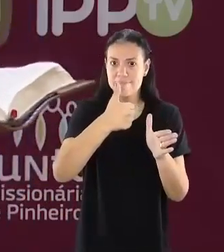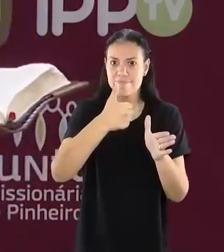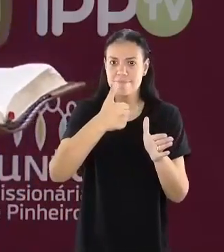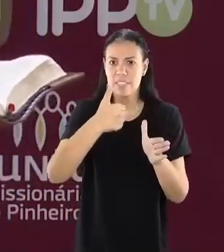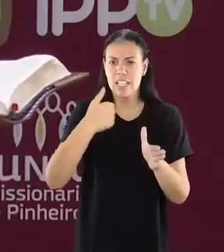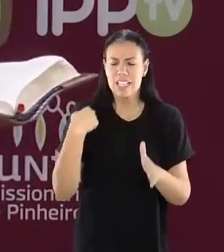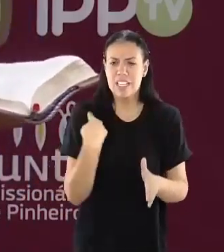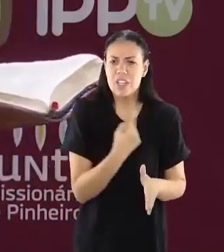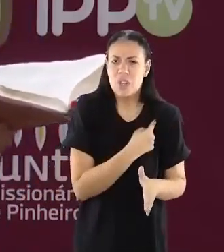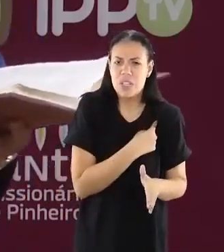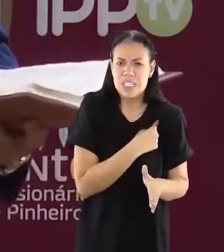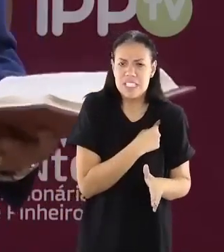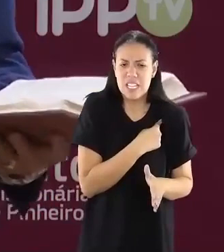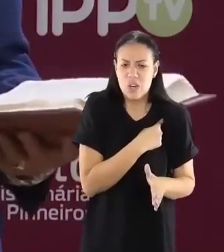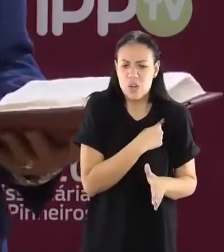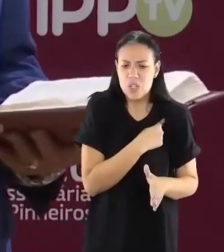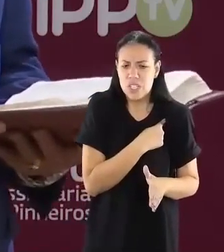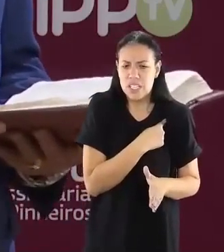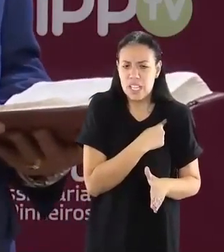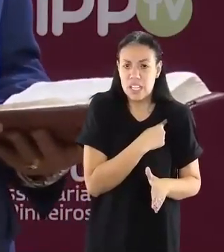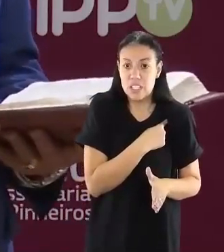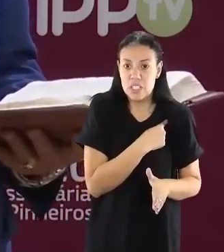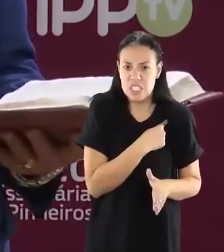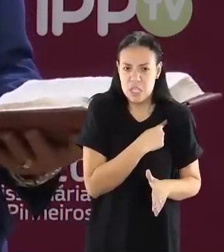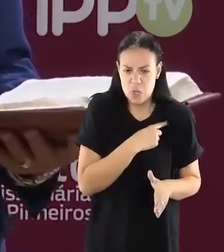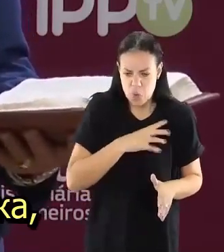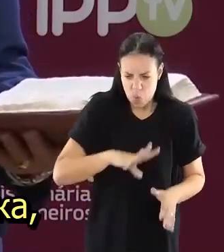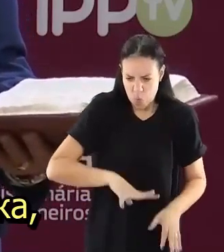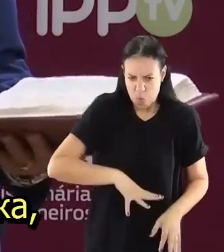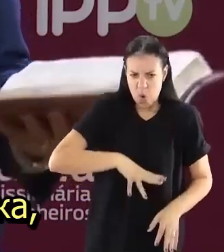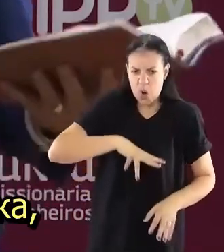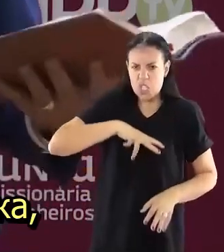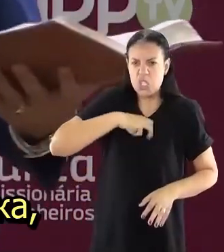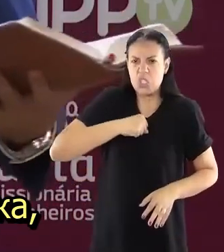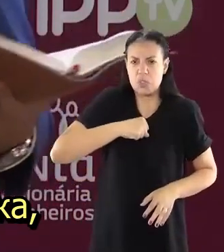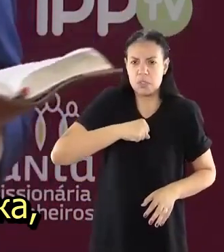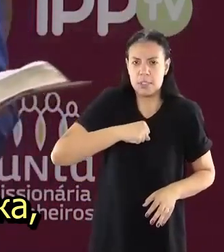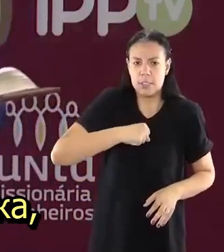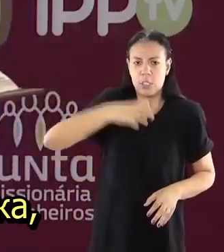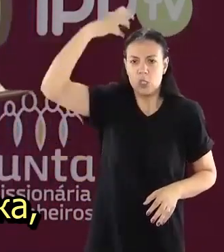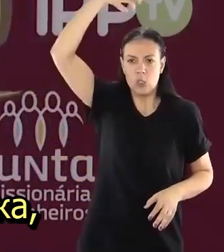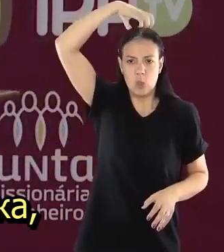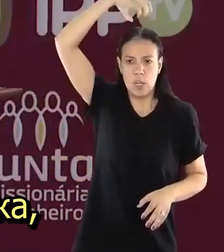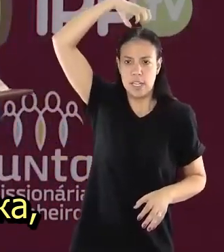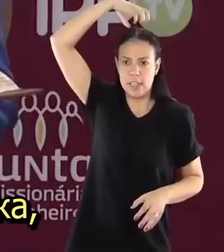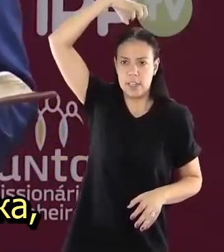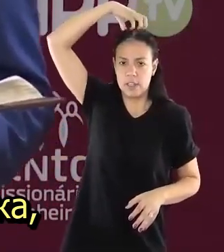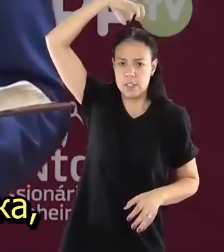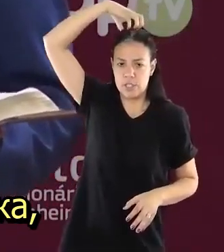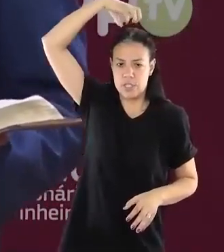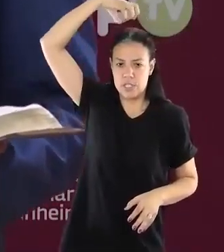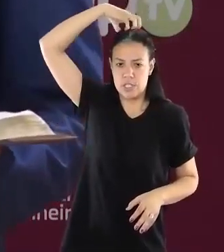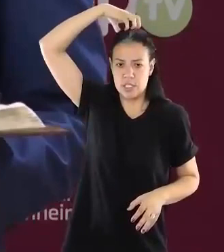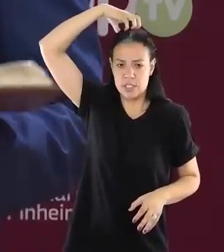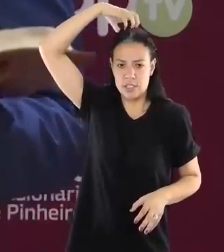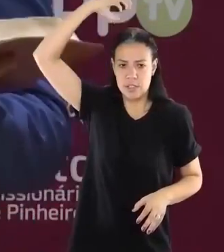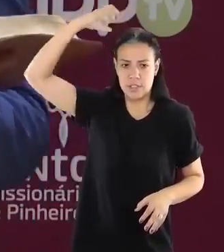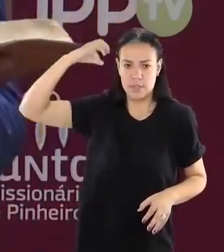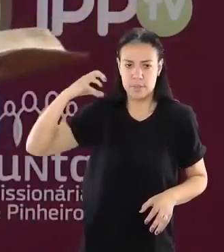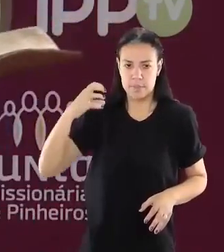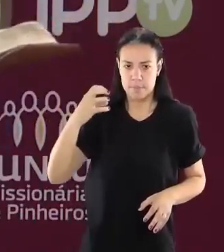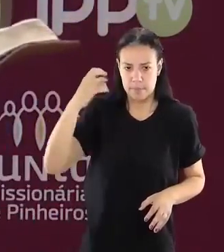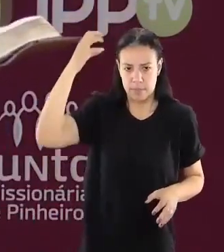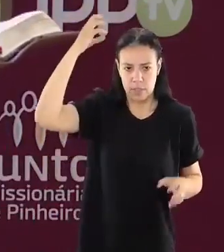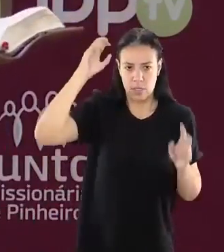de hostilidade do rei Herodes, que ao receber os magos que vieram do Oriente, sabendo